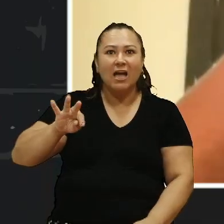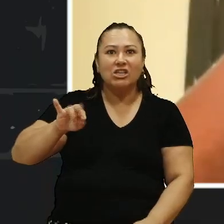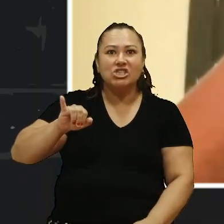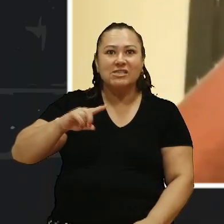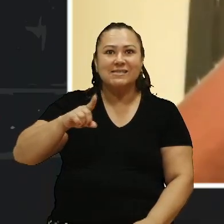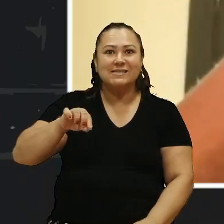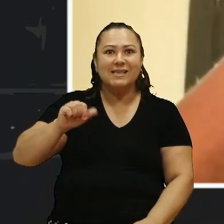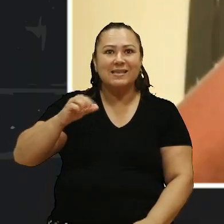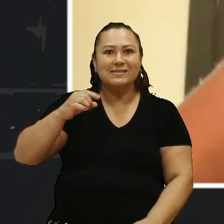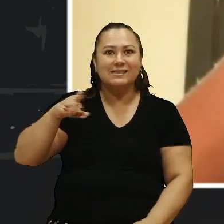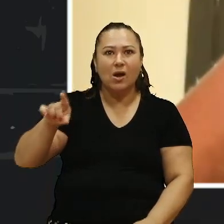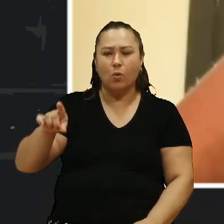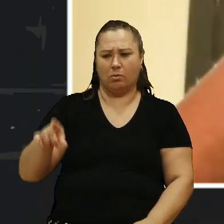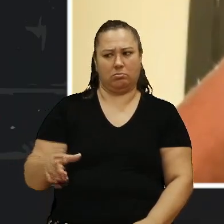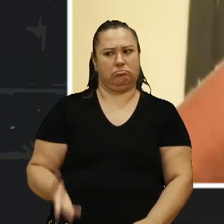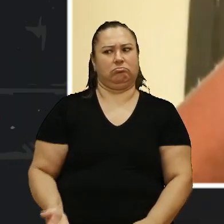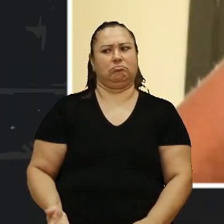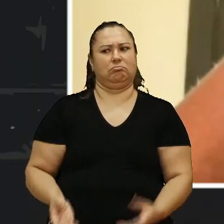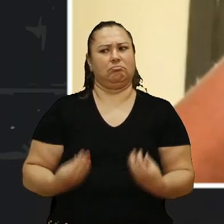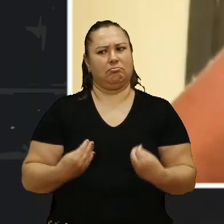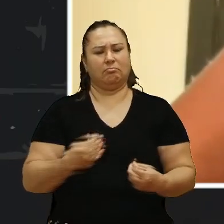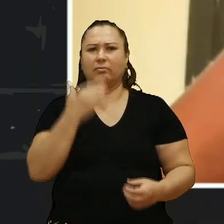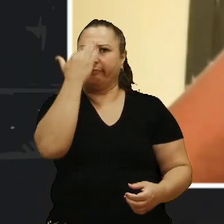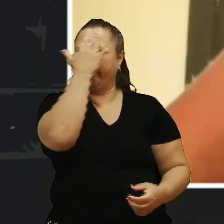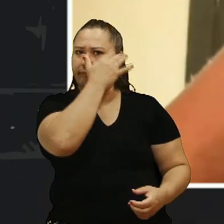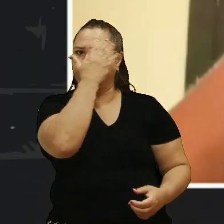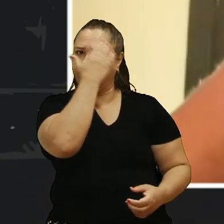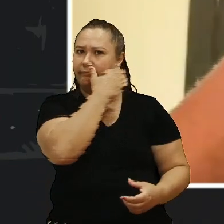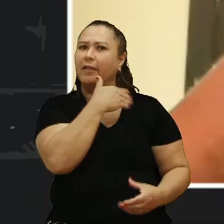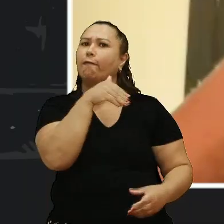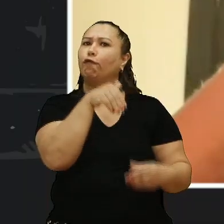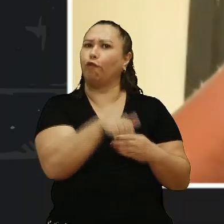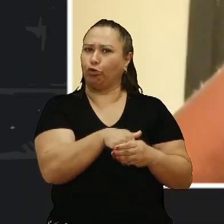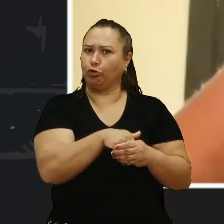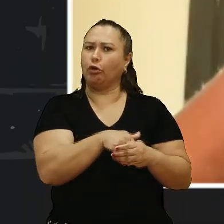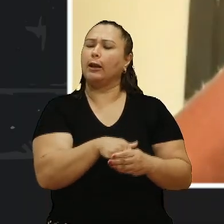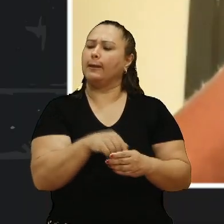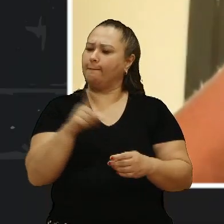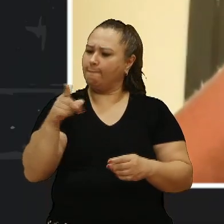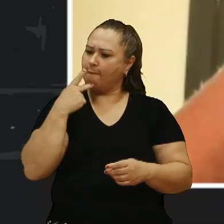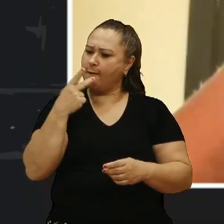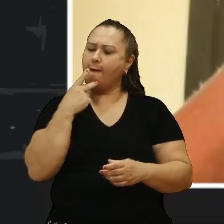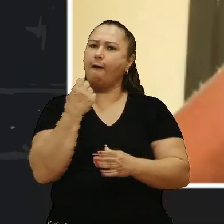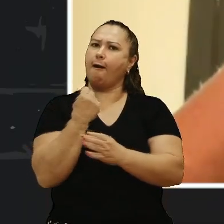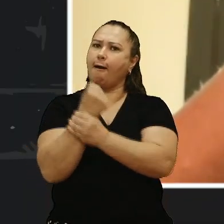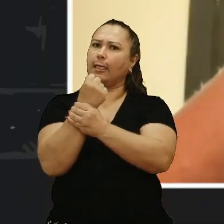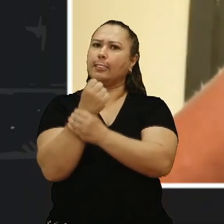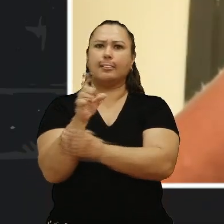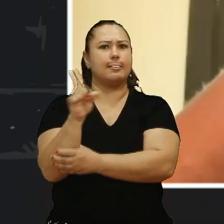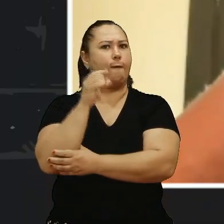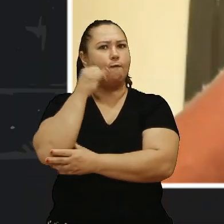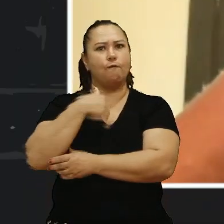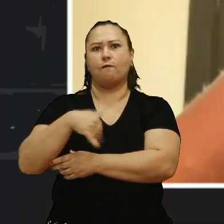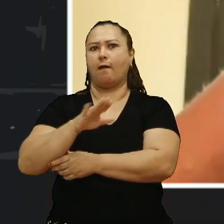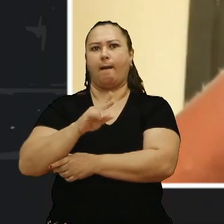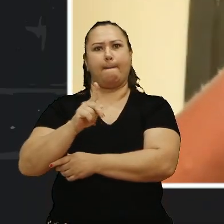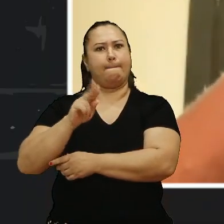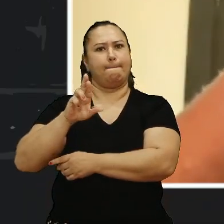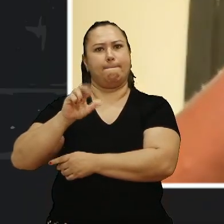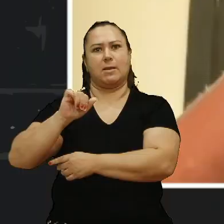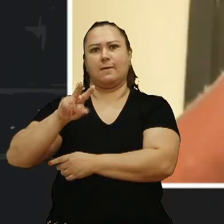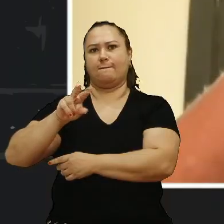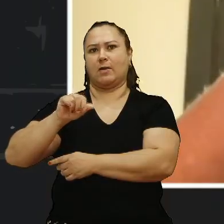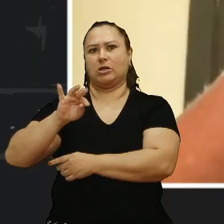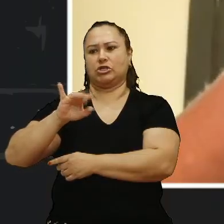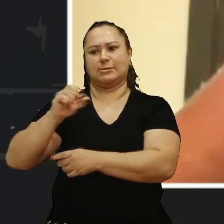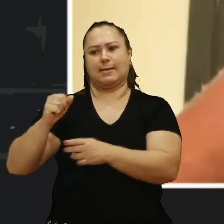O prefeito se elegeu garantindo que não iria privatizar a Codeca, e eu acredito que isso